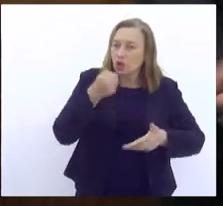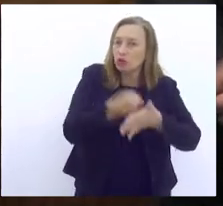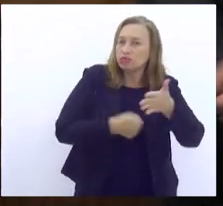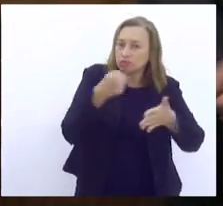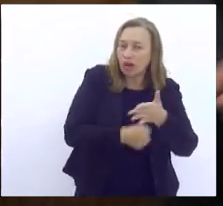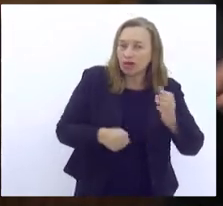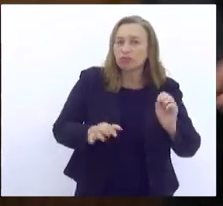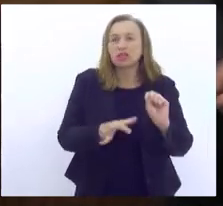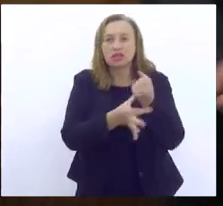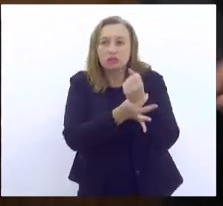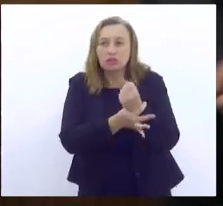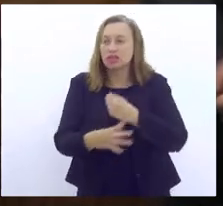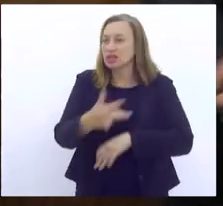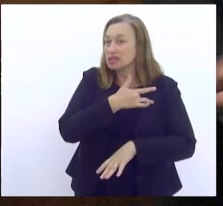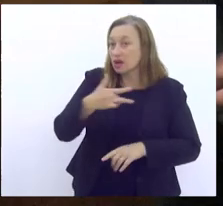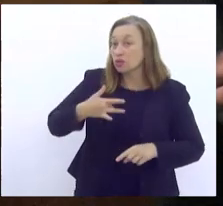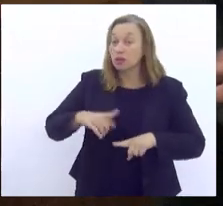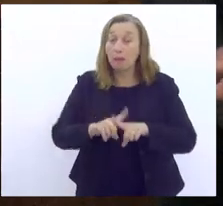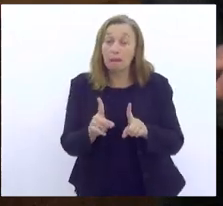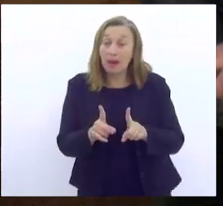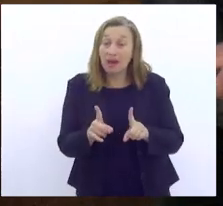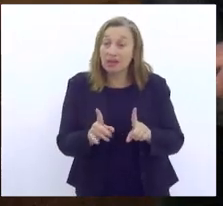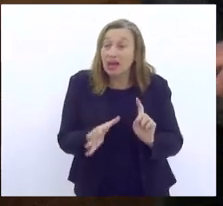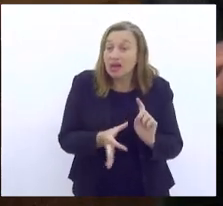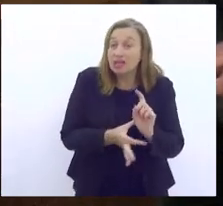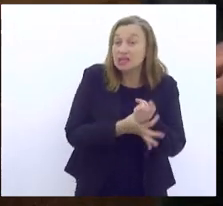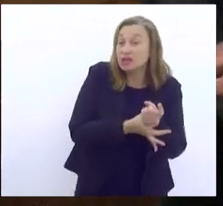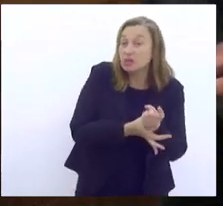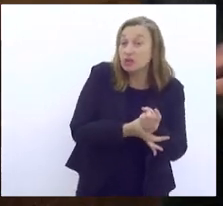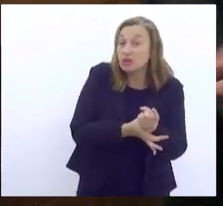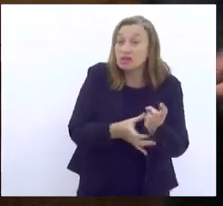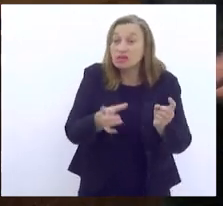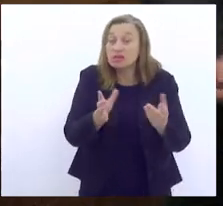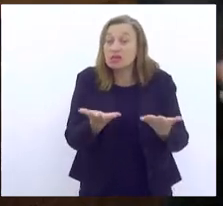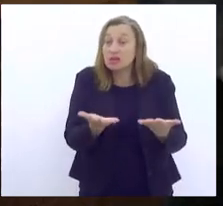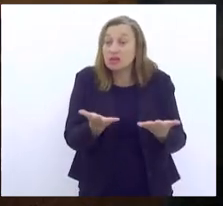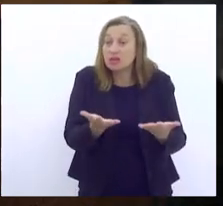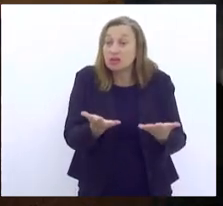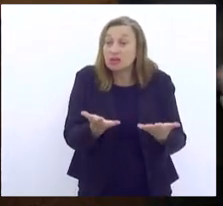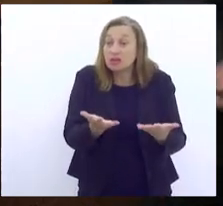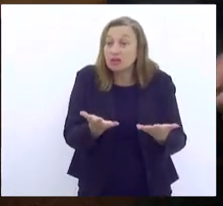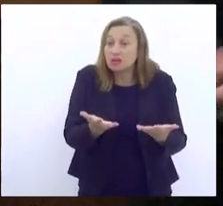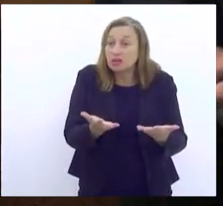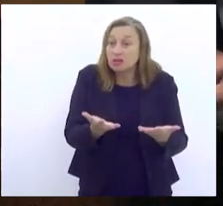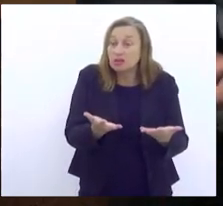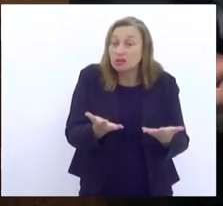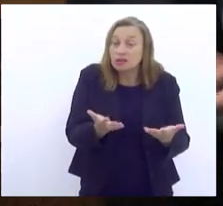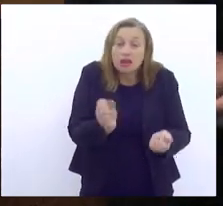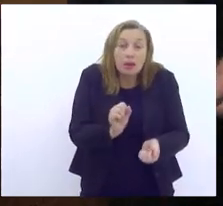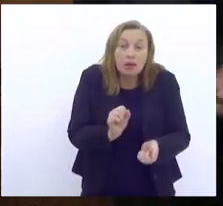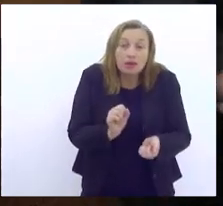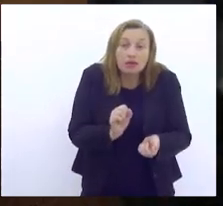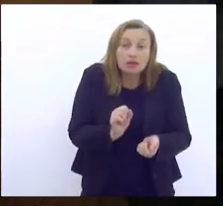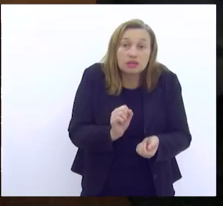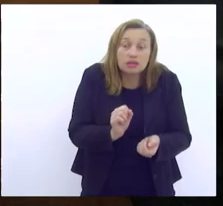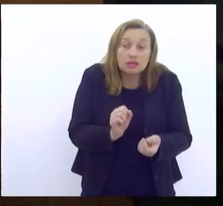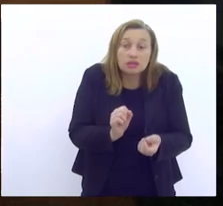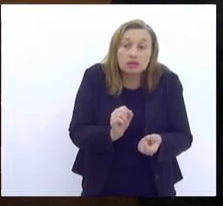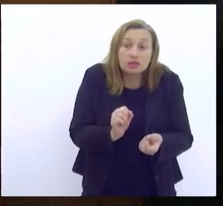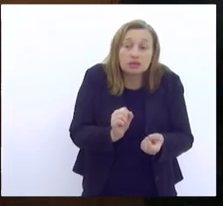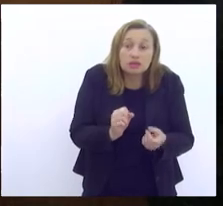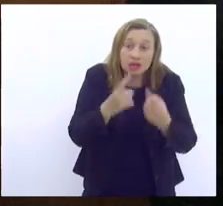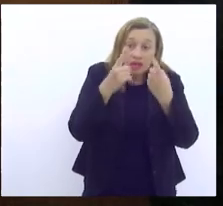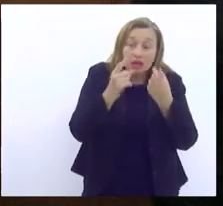saúde. Mas a segurança está em colapso, deputado Rodrigo Amorim. A segurança está em colapso no Rio de Janeiro. E aí eu peço